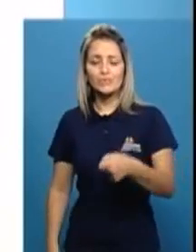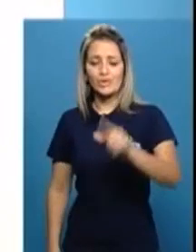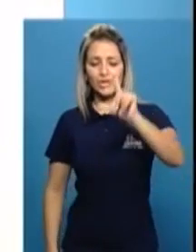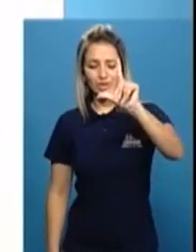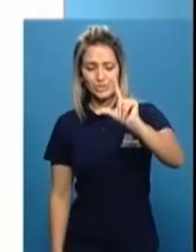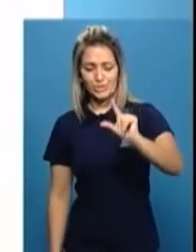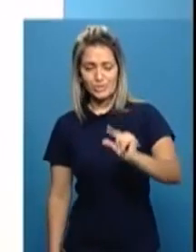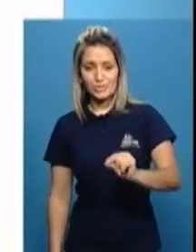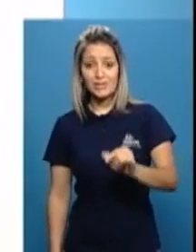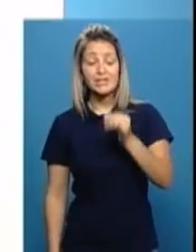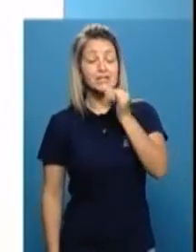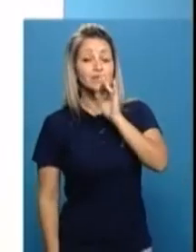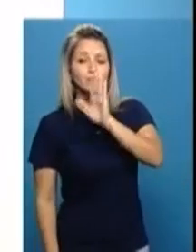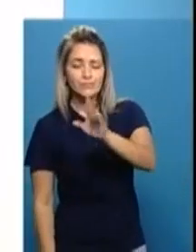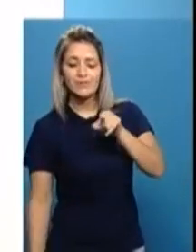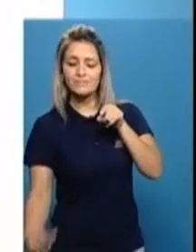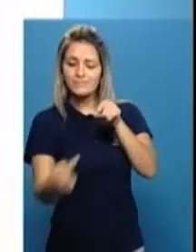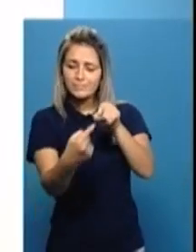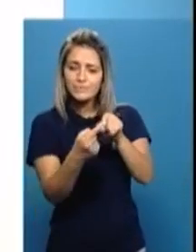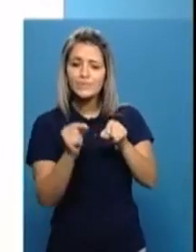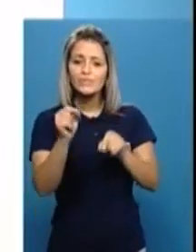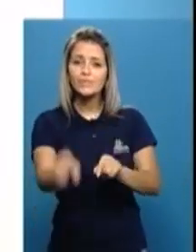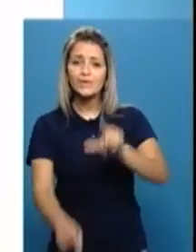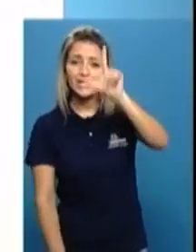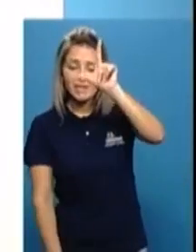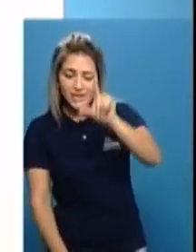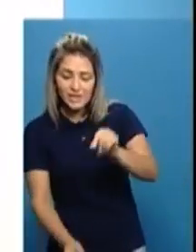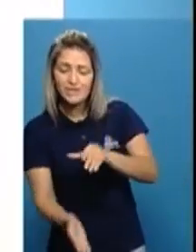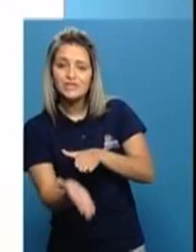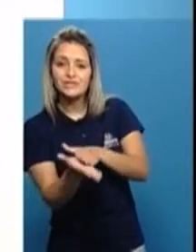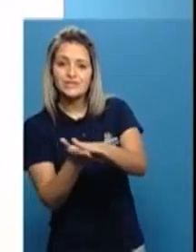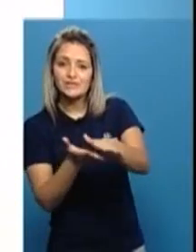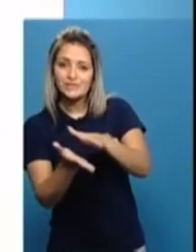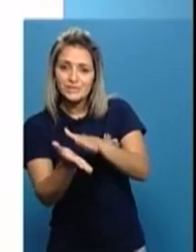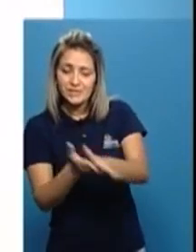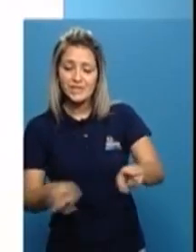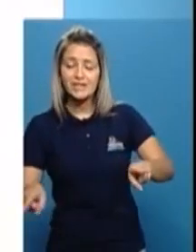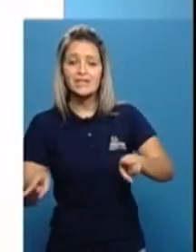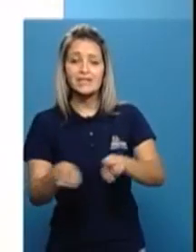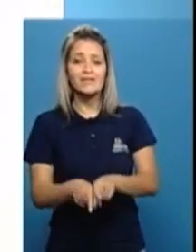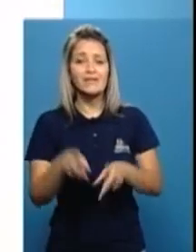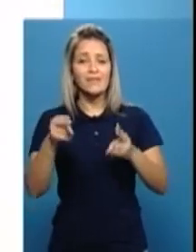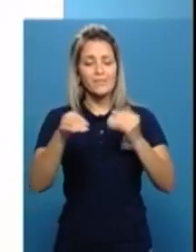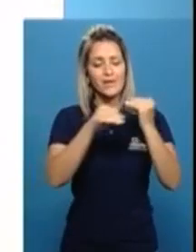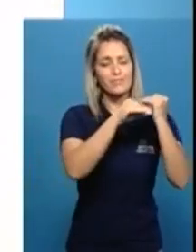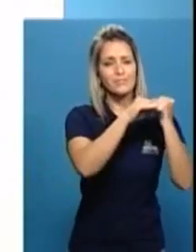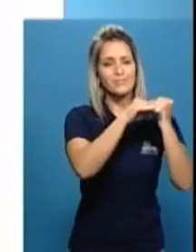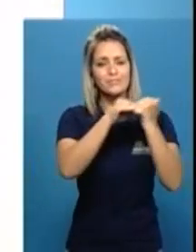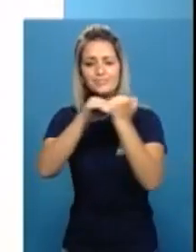redução, né? Elas têm a ver com a redução no custo e na uniformidade ou